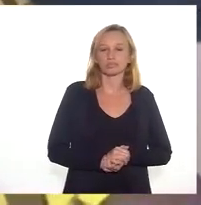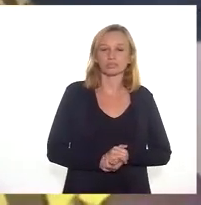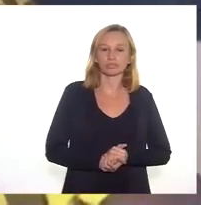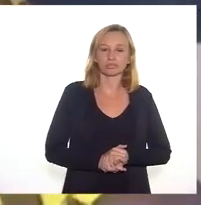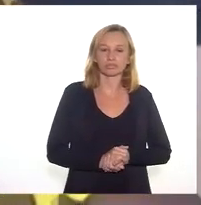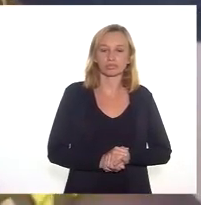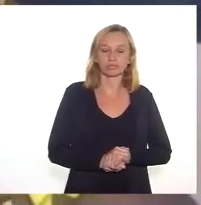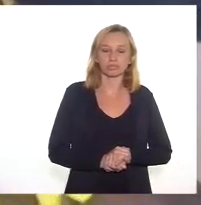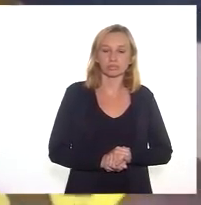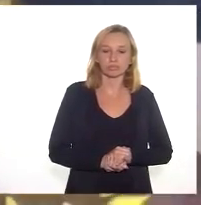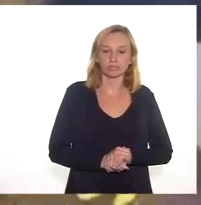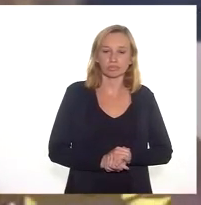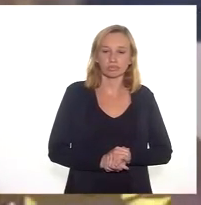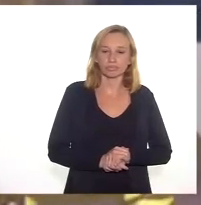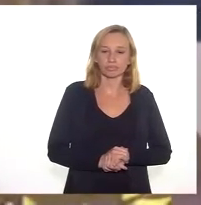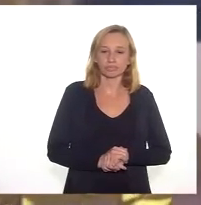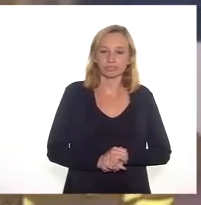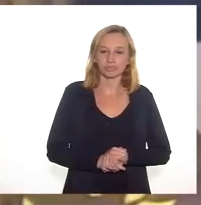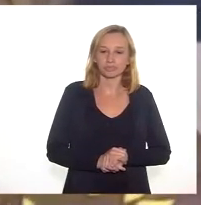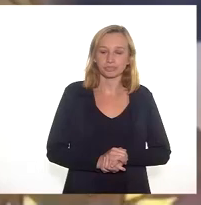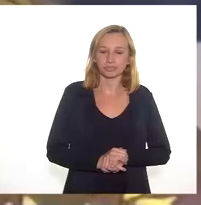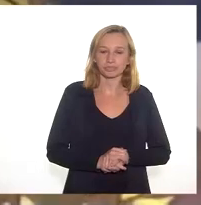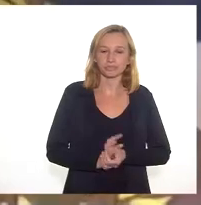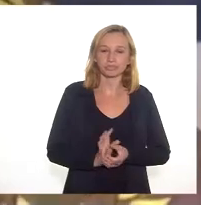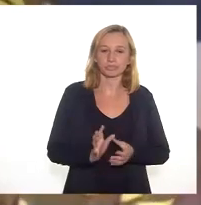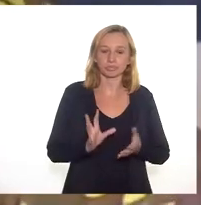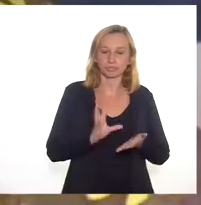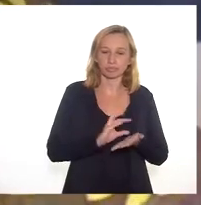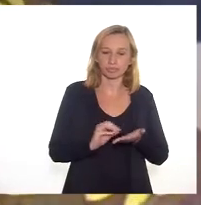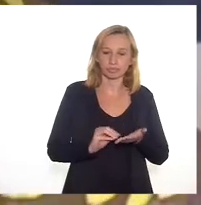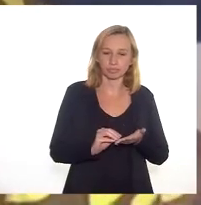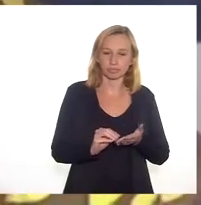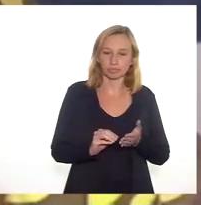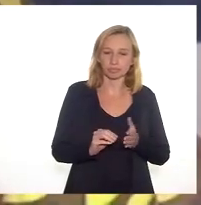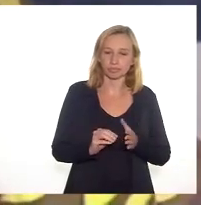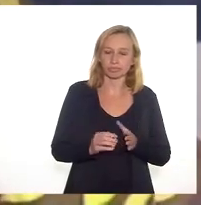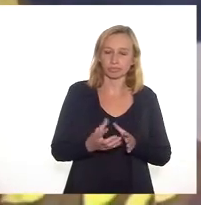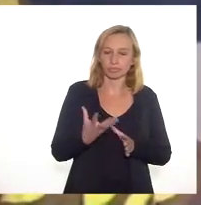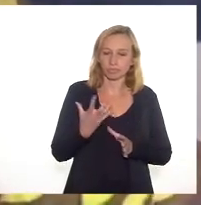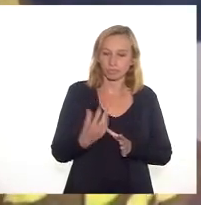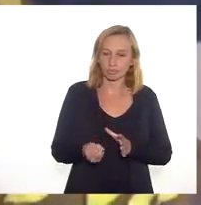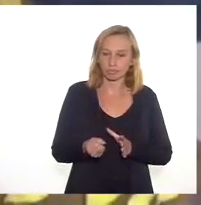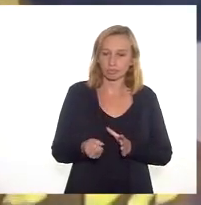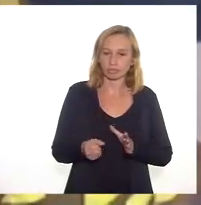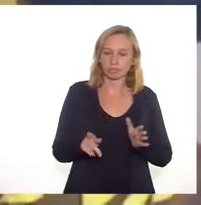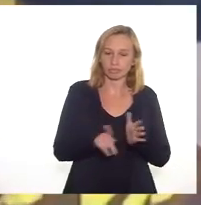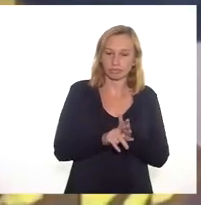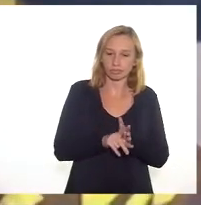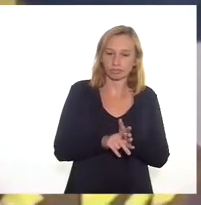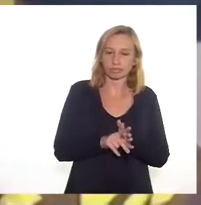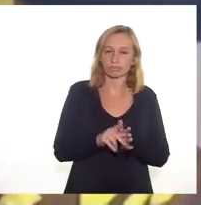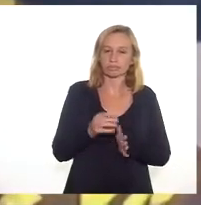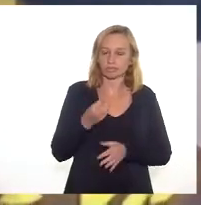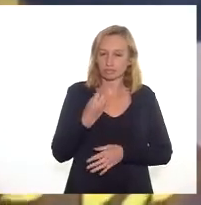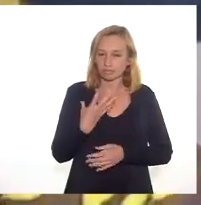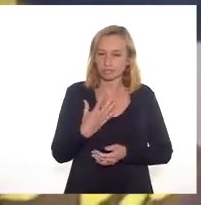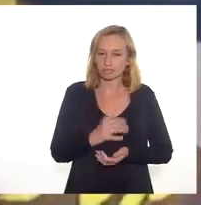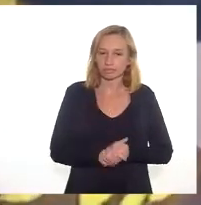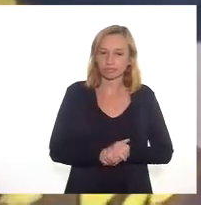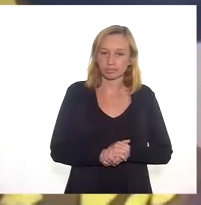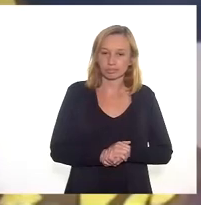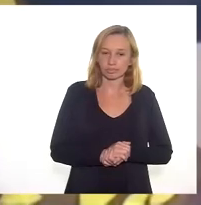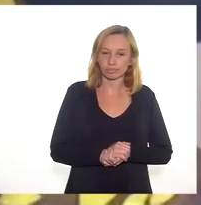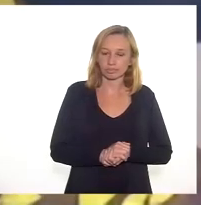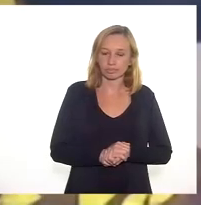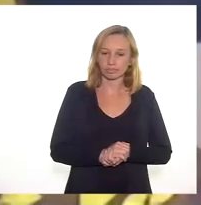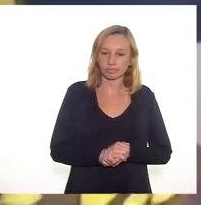Não estava aqui com parecer para esse projeto na pauta, mas o parecer é favorável porque o projeto é bastante meritório para que a